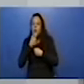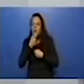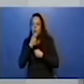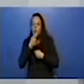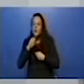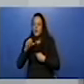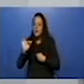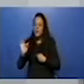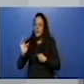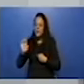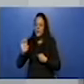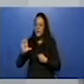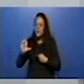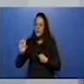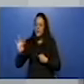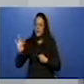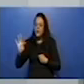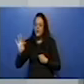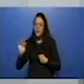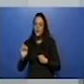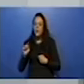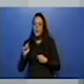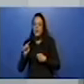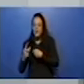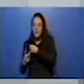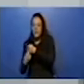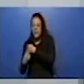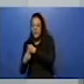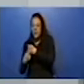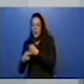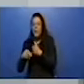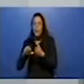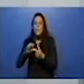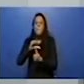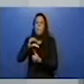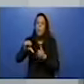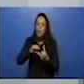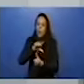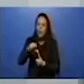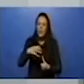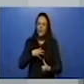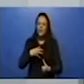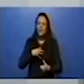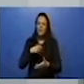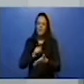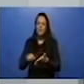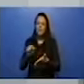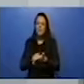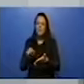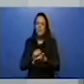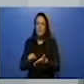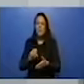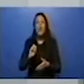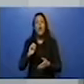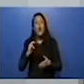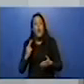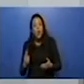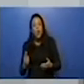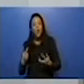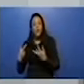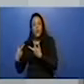gente escreve de um jeito, só que no passado ou fica totalmente diferente ou igual, em